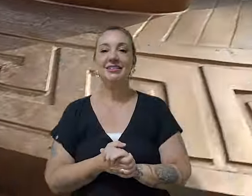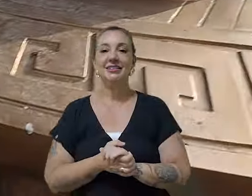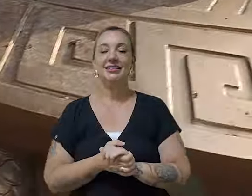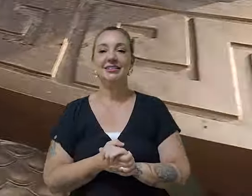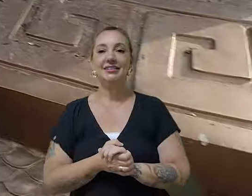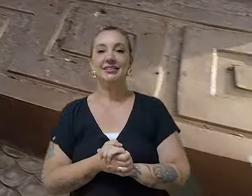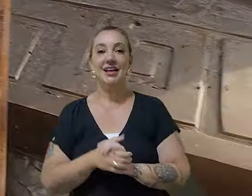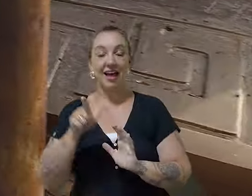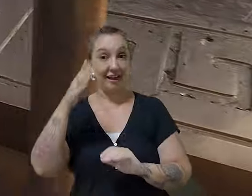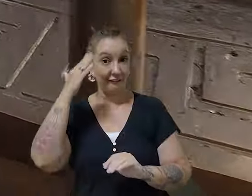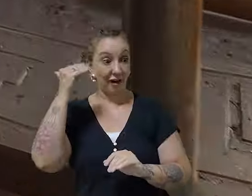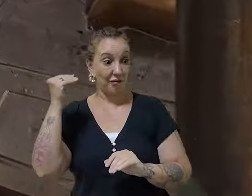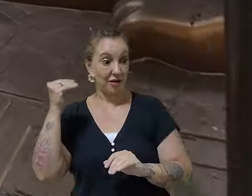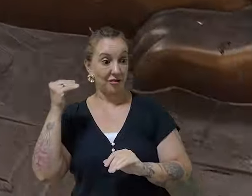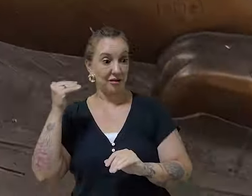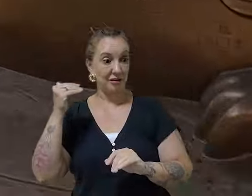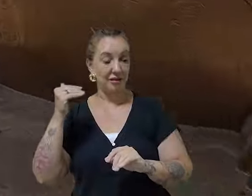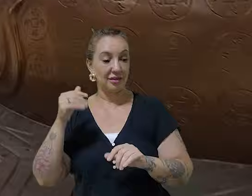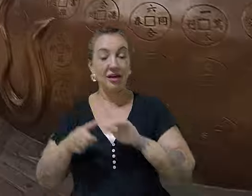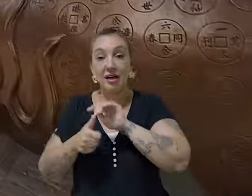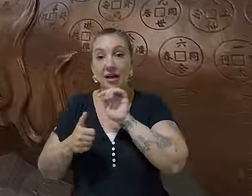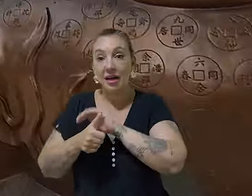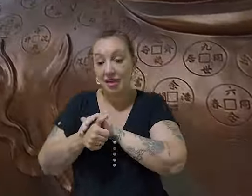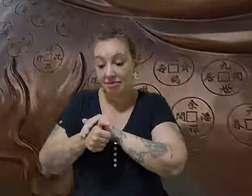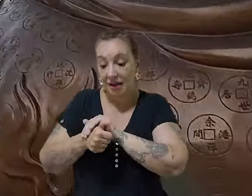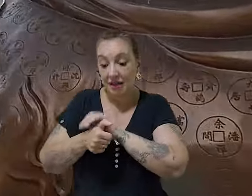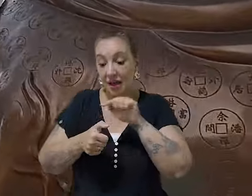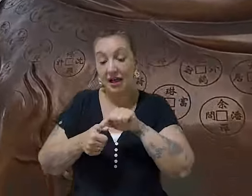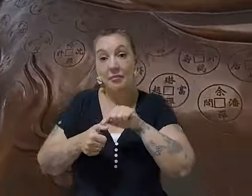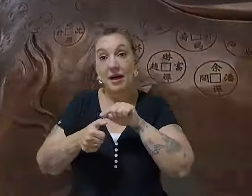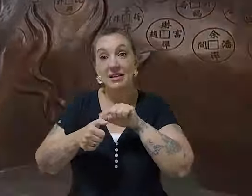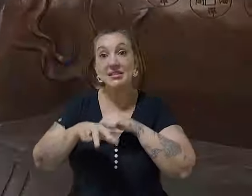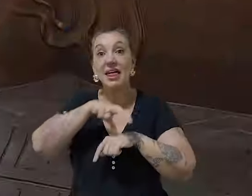É a famosa tartaruga com cabeça de dragão.